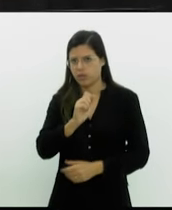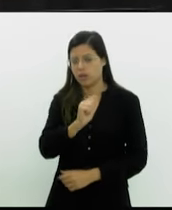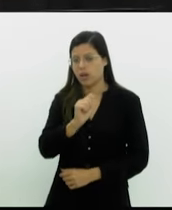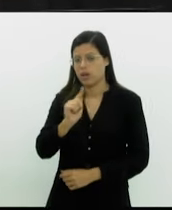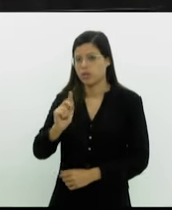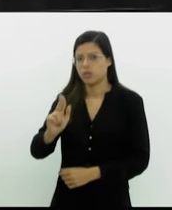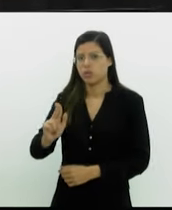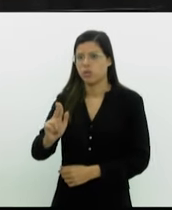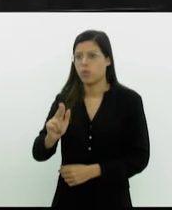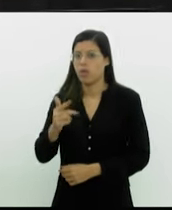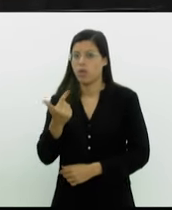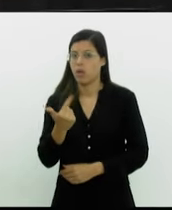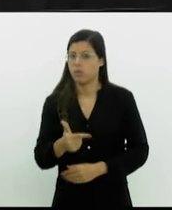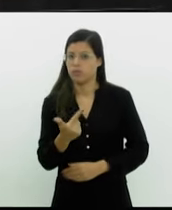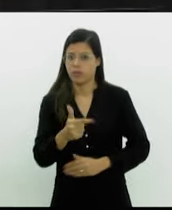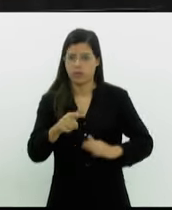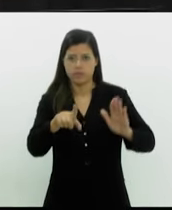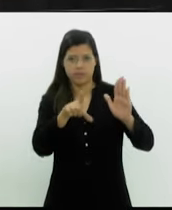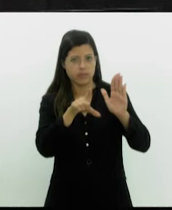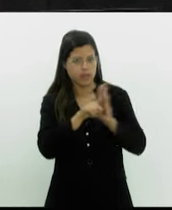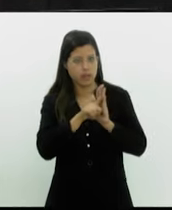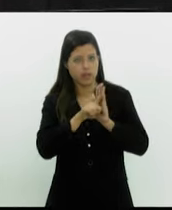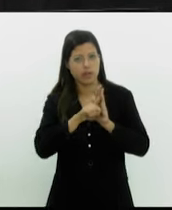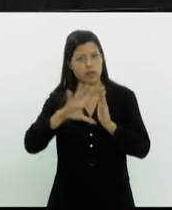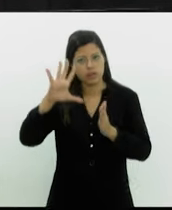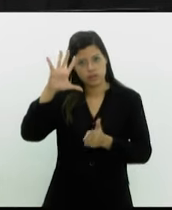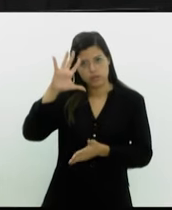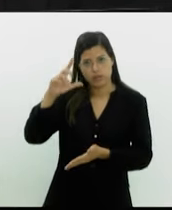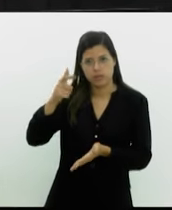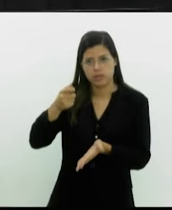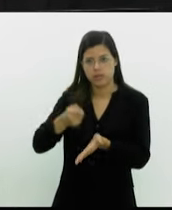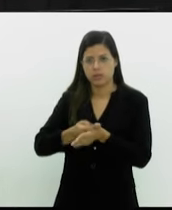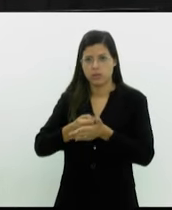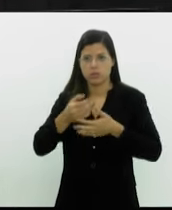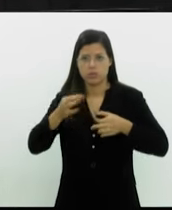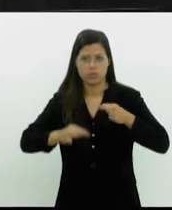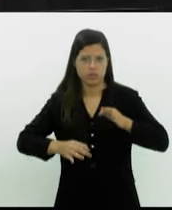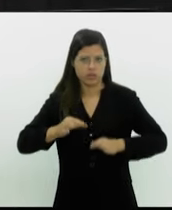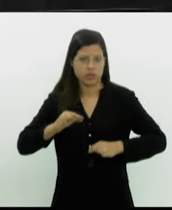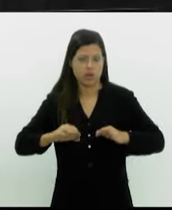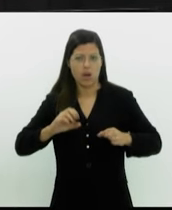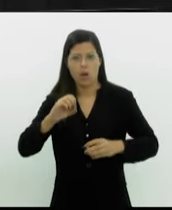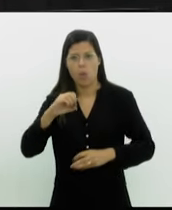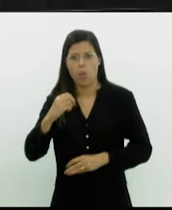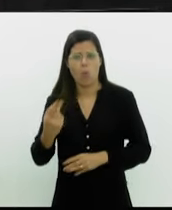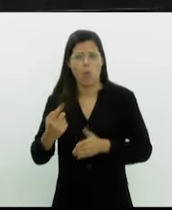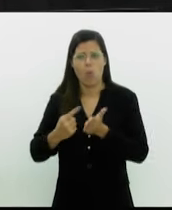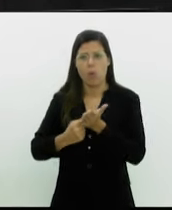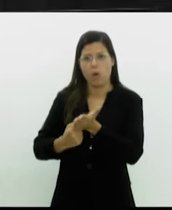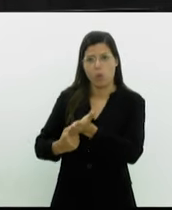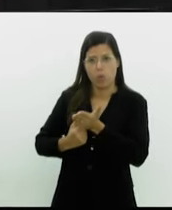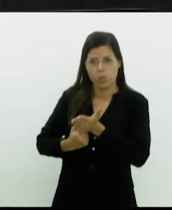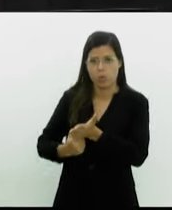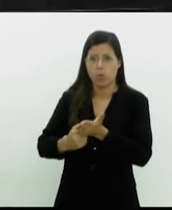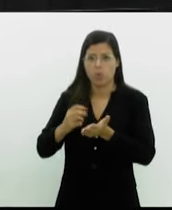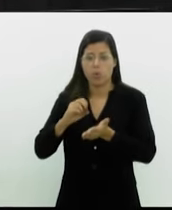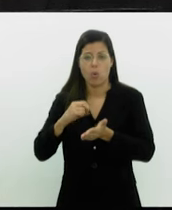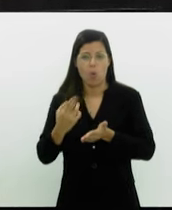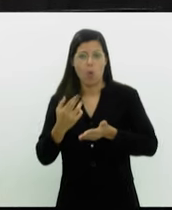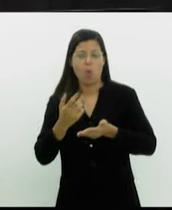haverá lei, decisão judicial ou acordo ou